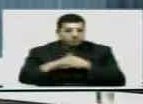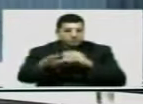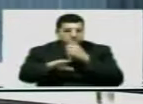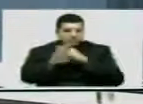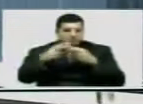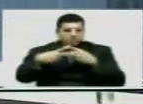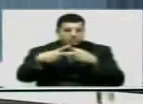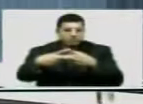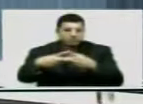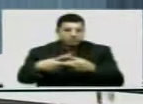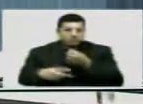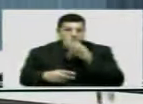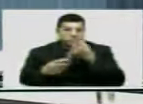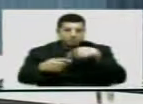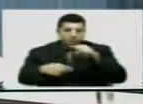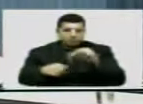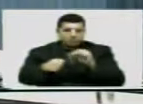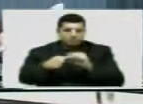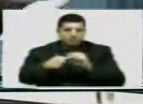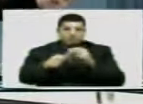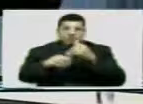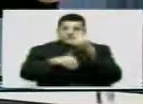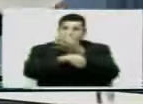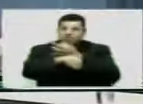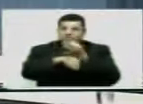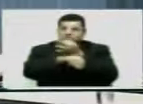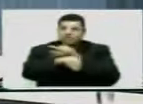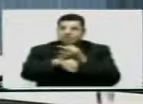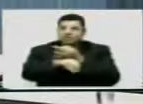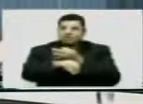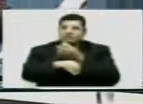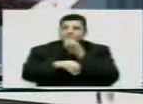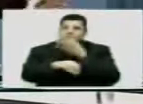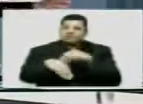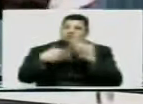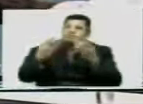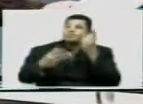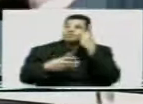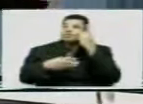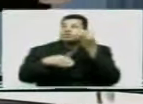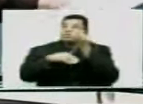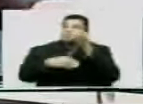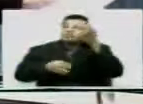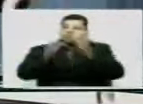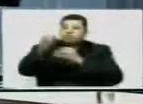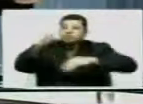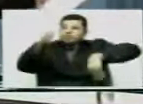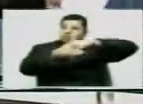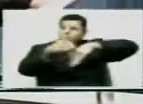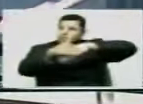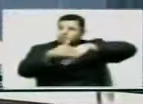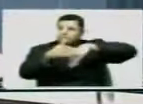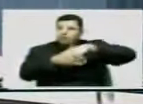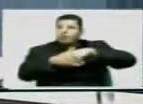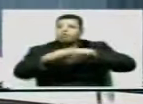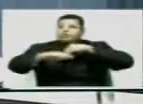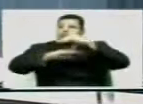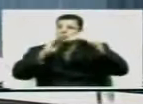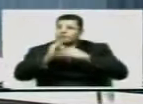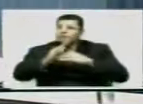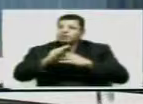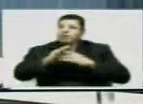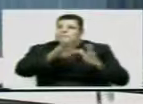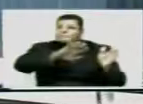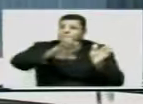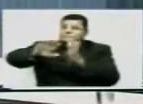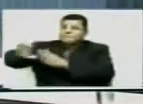descuido administrativo. Vai decretar feriado no dia dos jogos. E aí, nos dias dos jogos, feriado, todo mundo transita bem, a